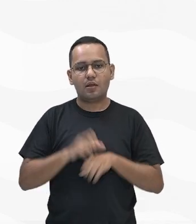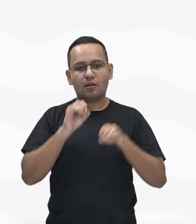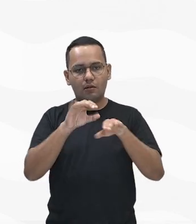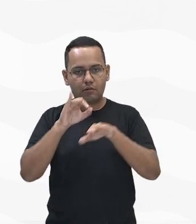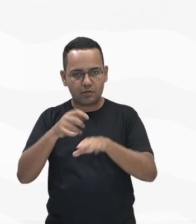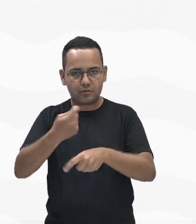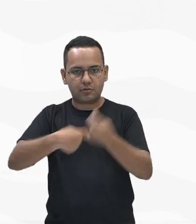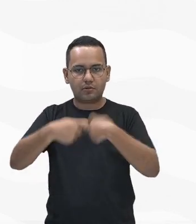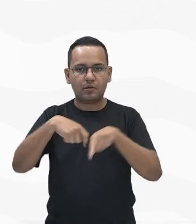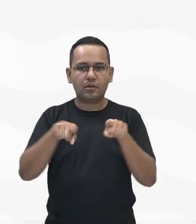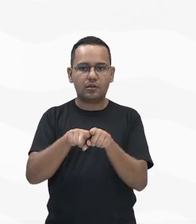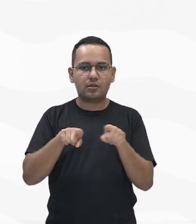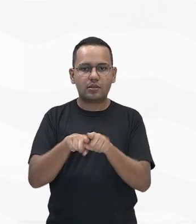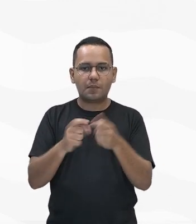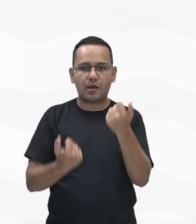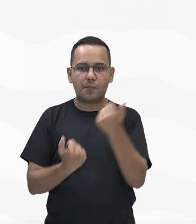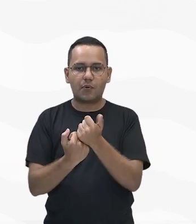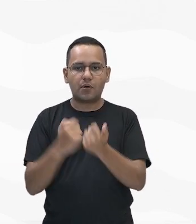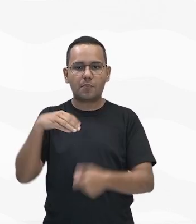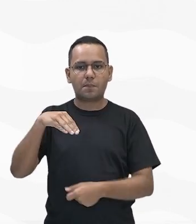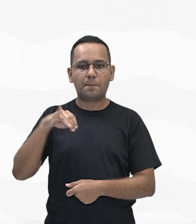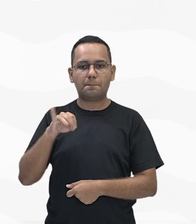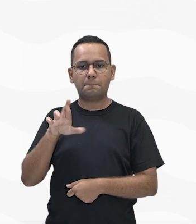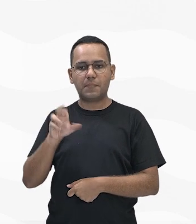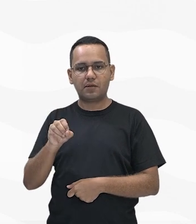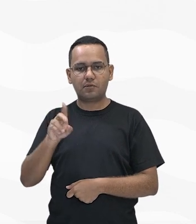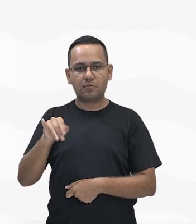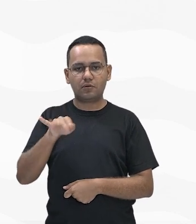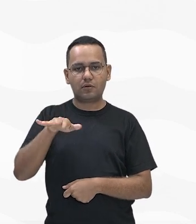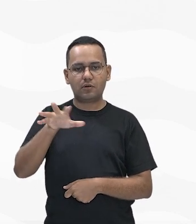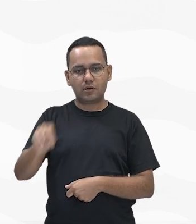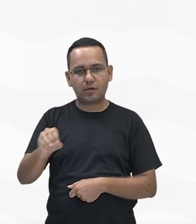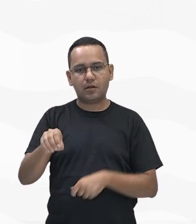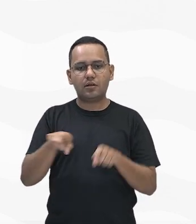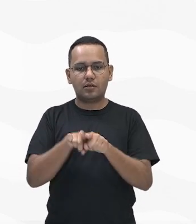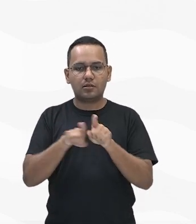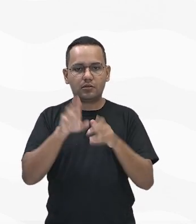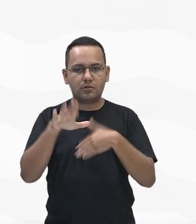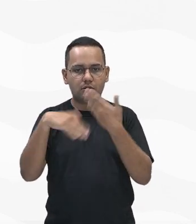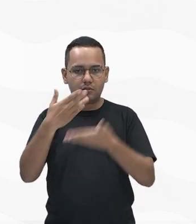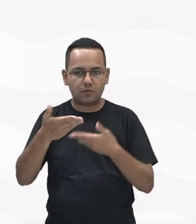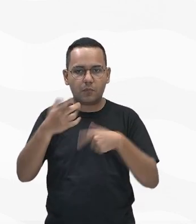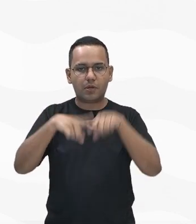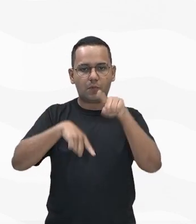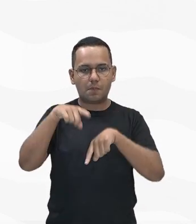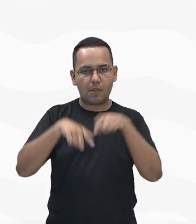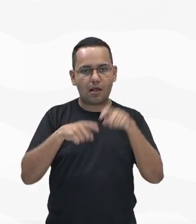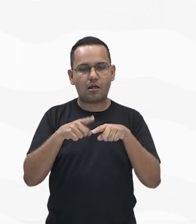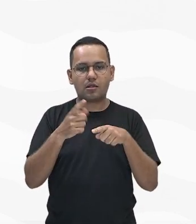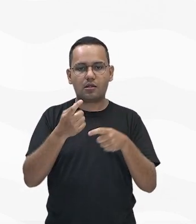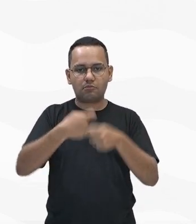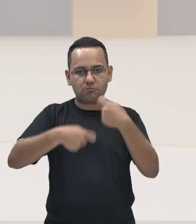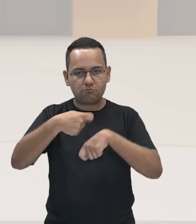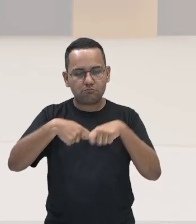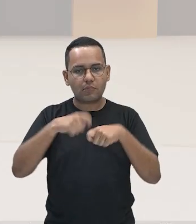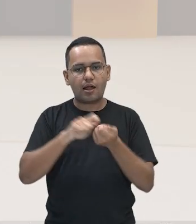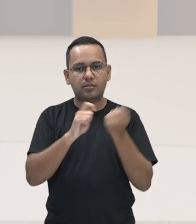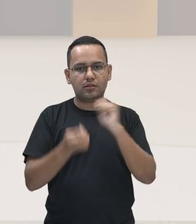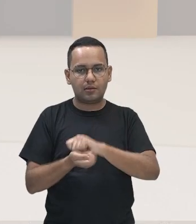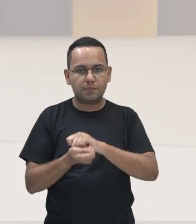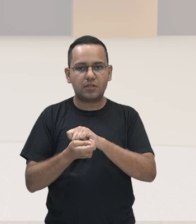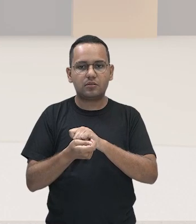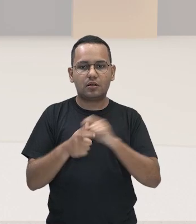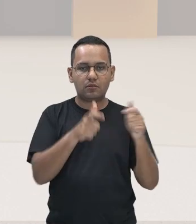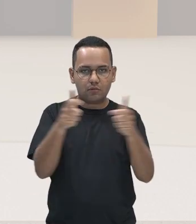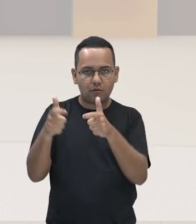ao microcrédito e o desenvolvimento de instrumentos financeiros adaptados às realidades locais. Ok, Então, a